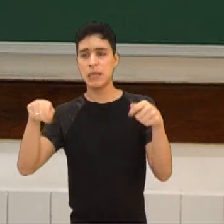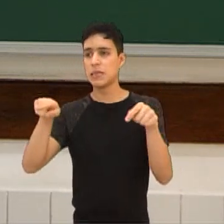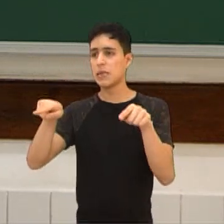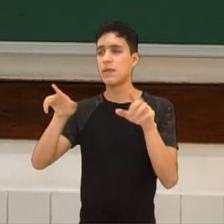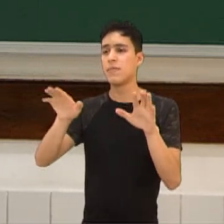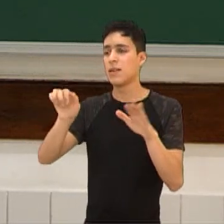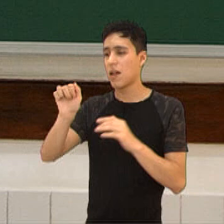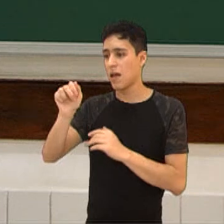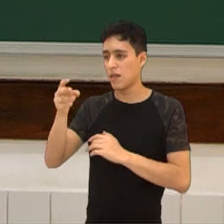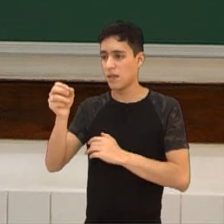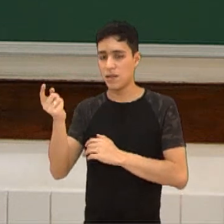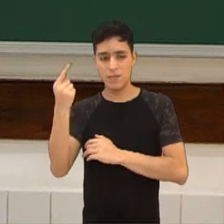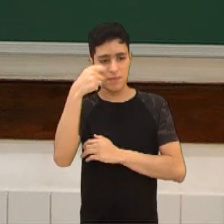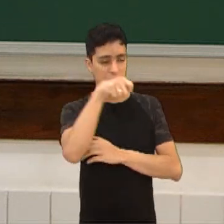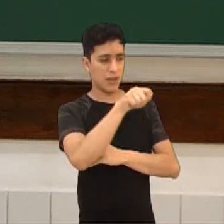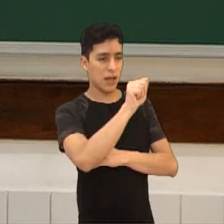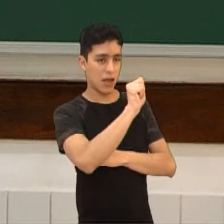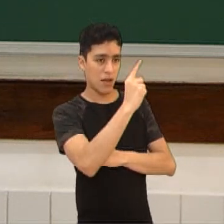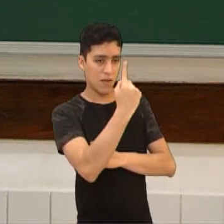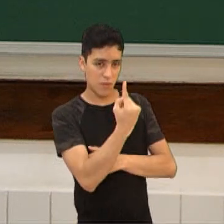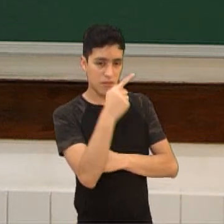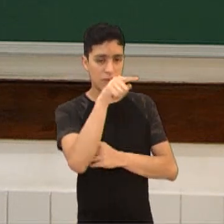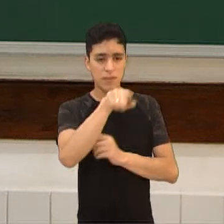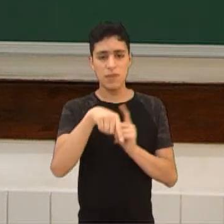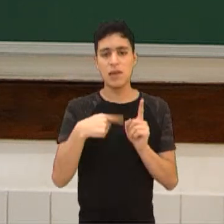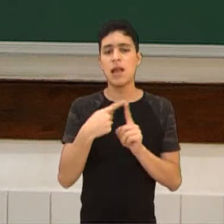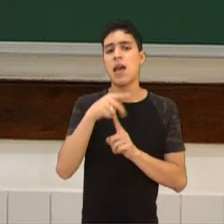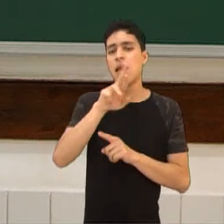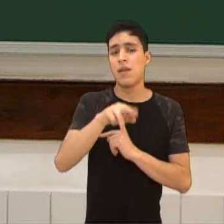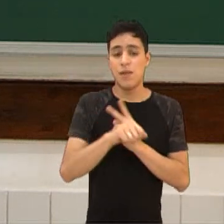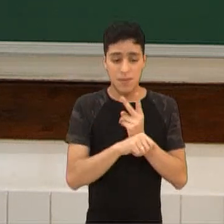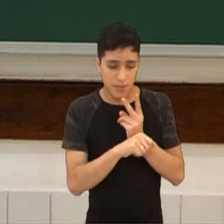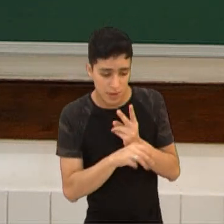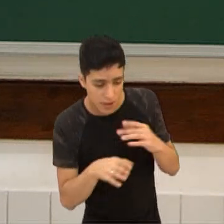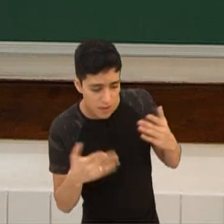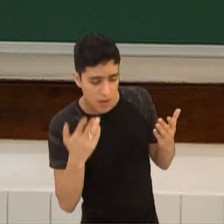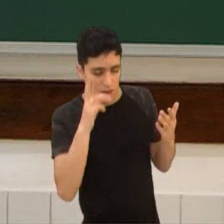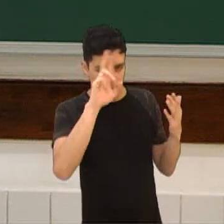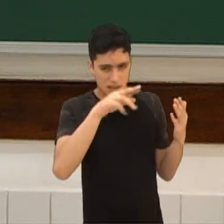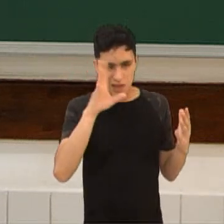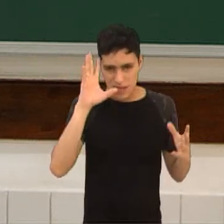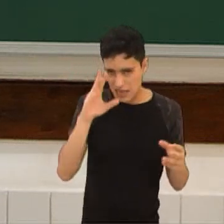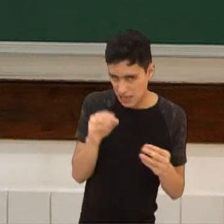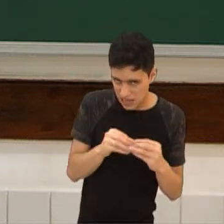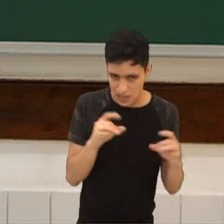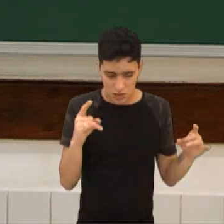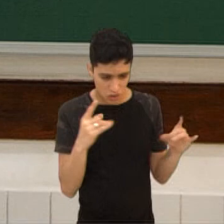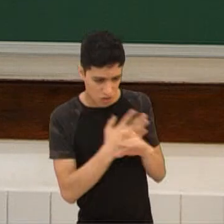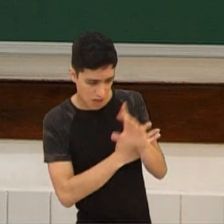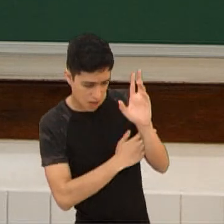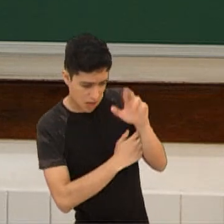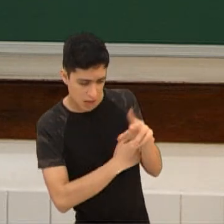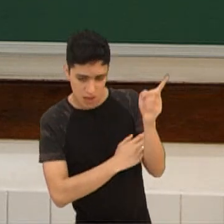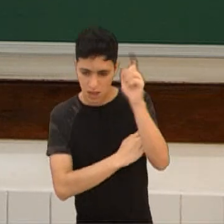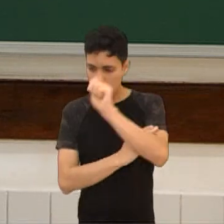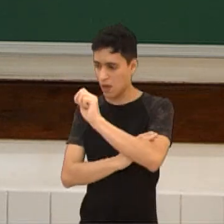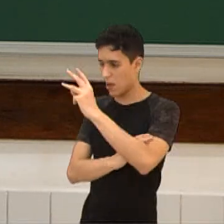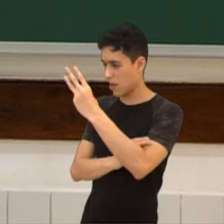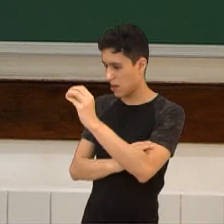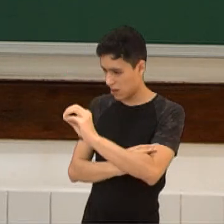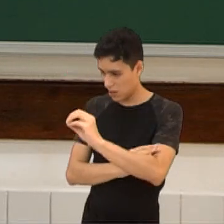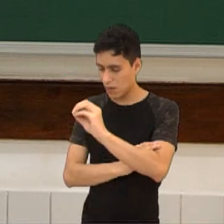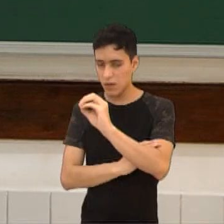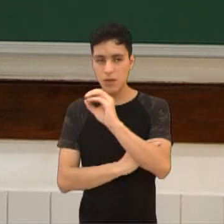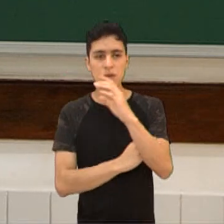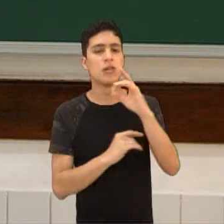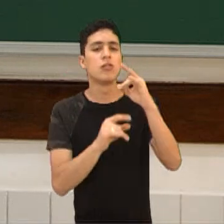mas o A30 precisa do A1 e da razão, mas eu não tenho a razão. Então eu vou buscar a razão. Entende? Depois com a razão eu calculo o A30, com o A30 e o A1 eu calculo